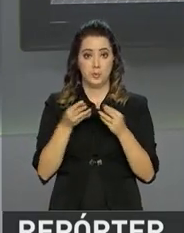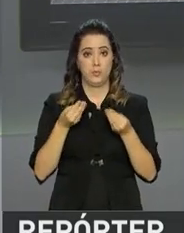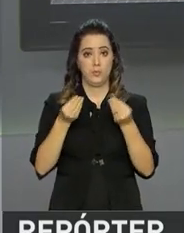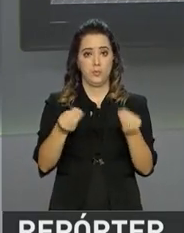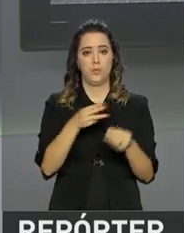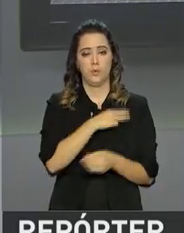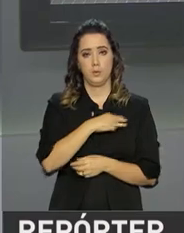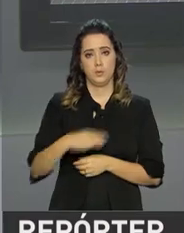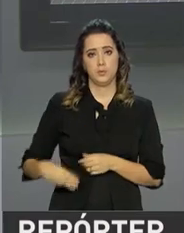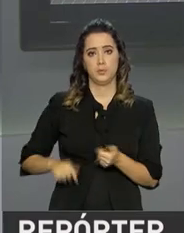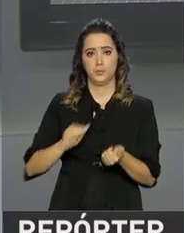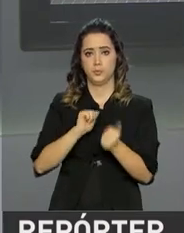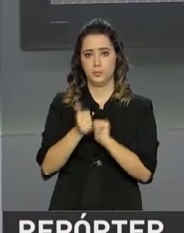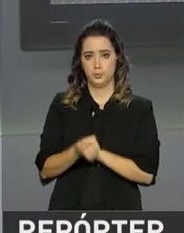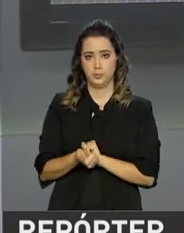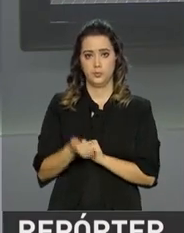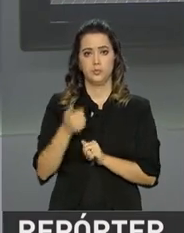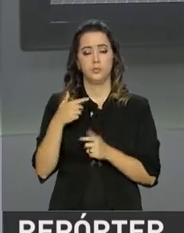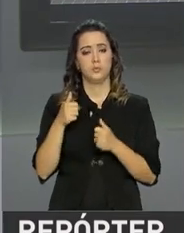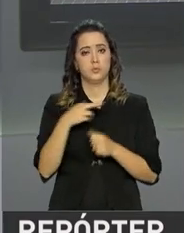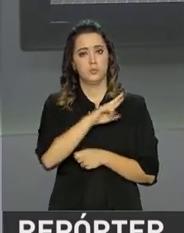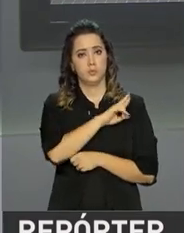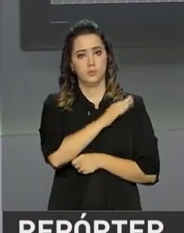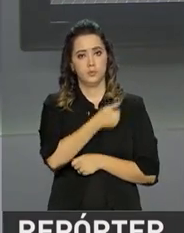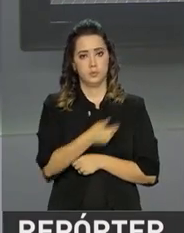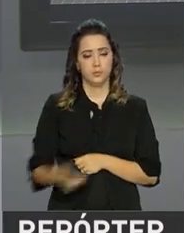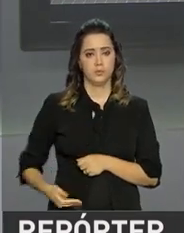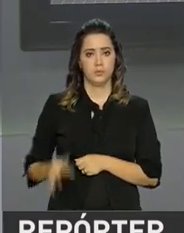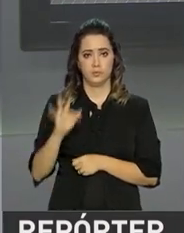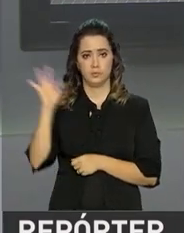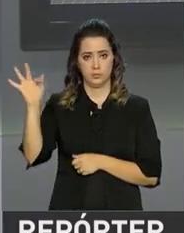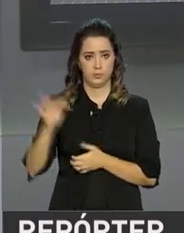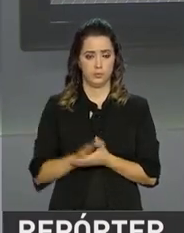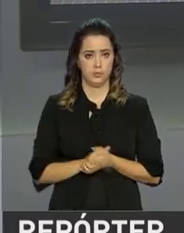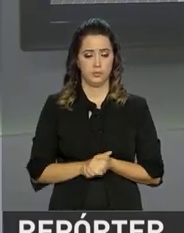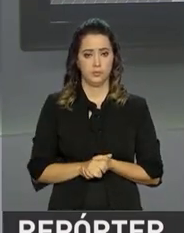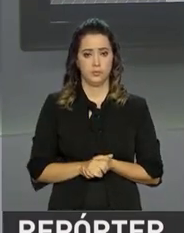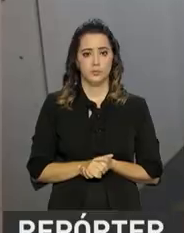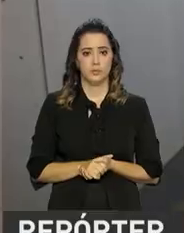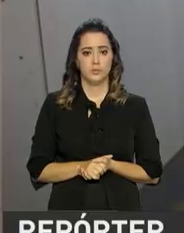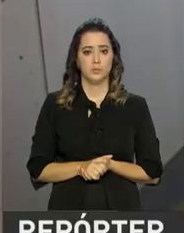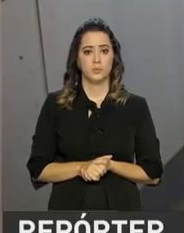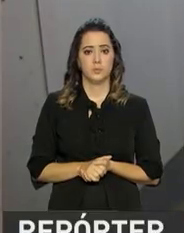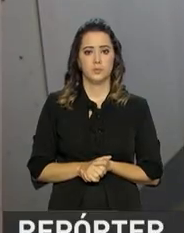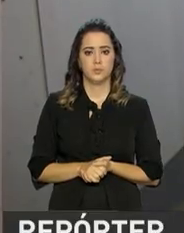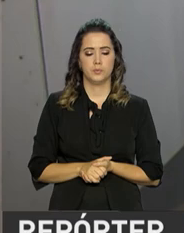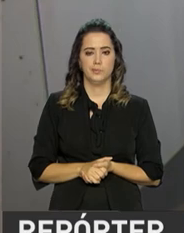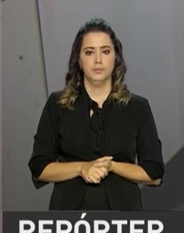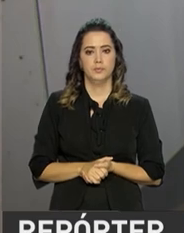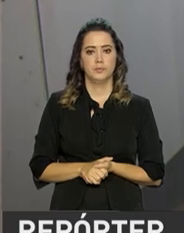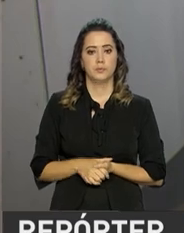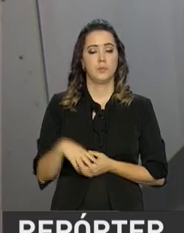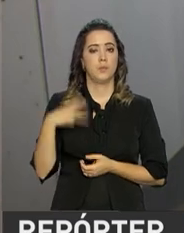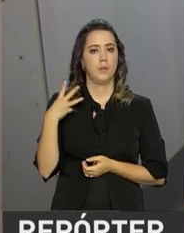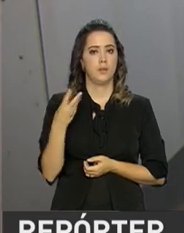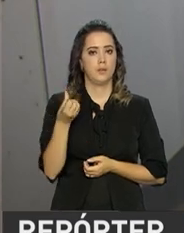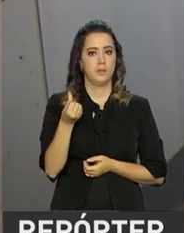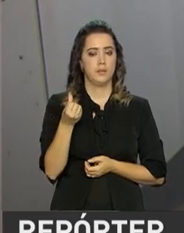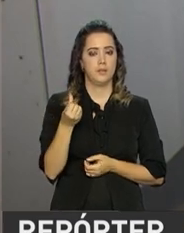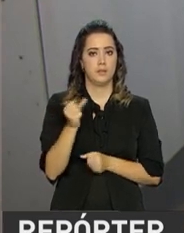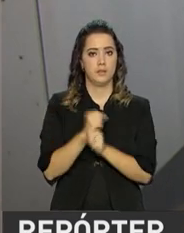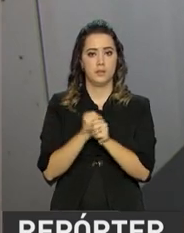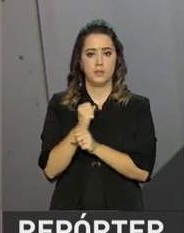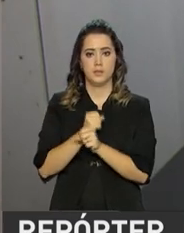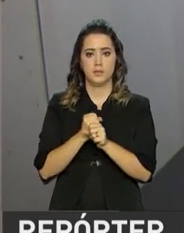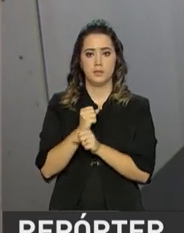entregues pelo ministro do Esporte, Leonardo Pisciani, que representou o governo federal. Há 36 anos, Dona